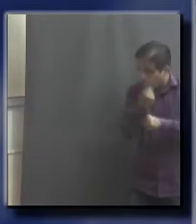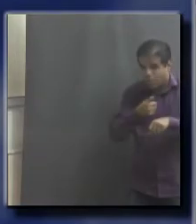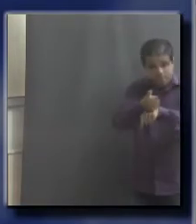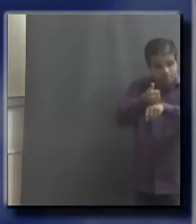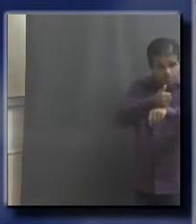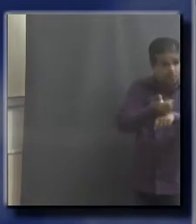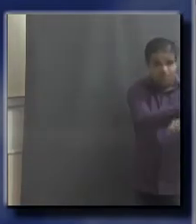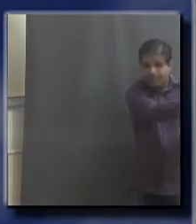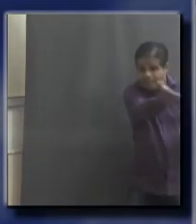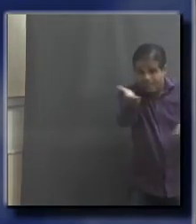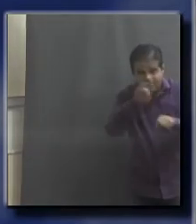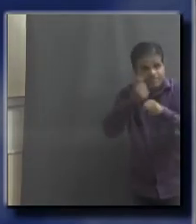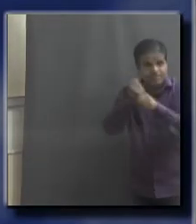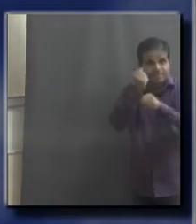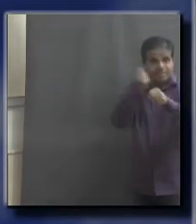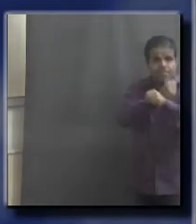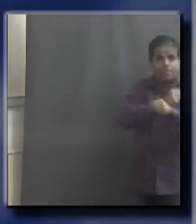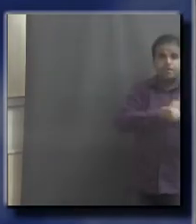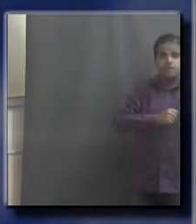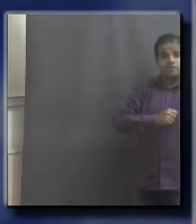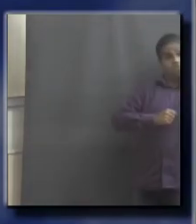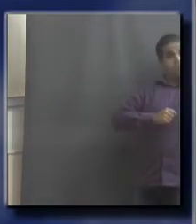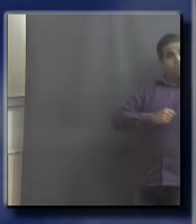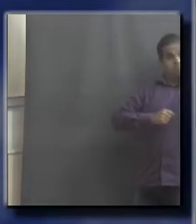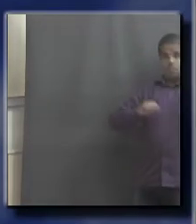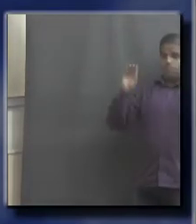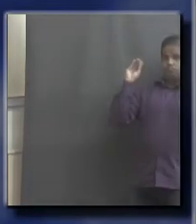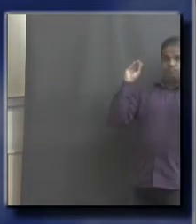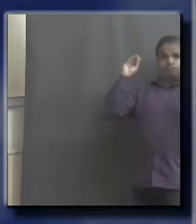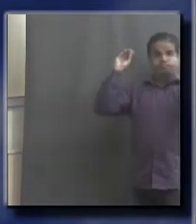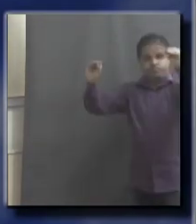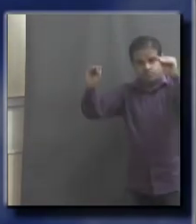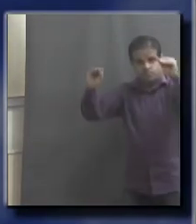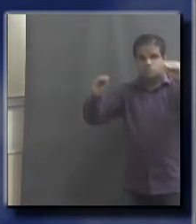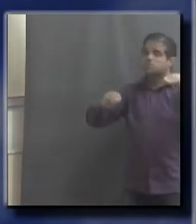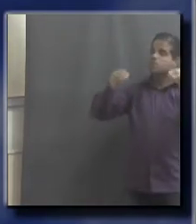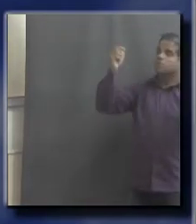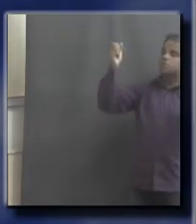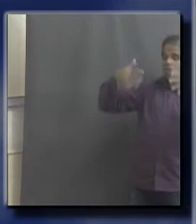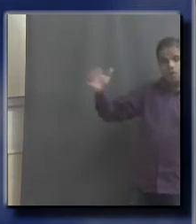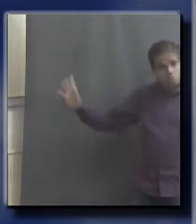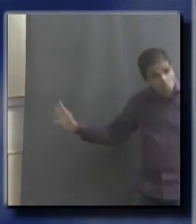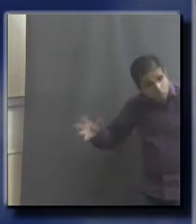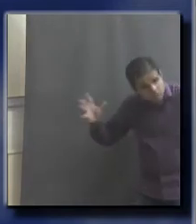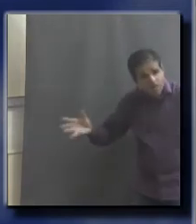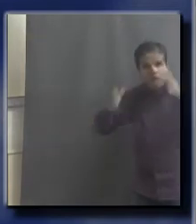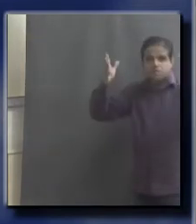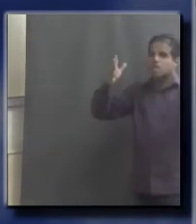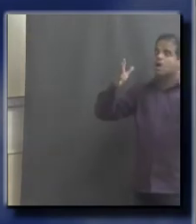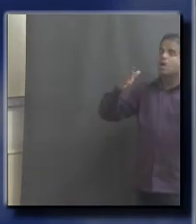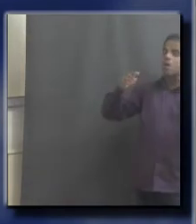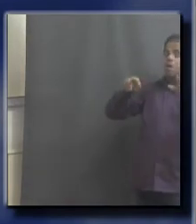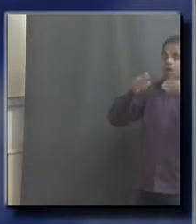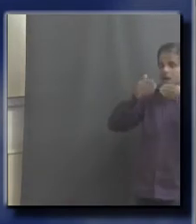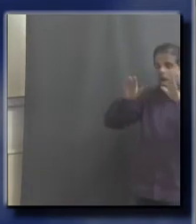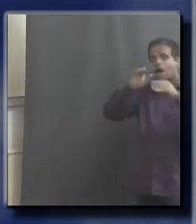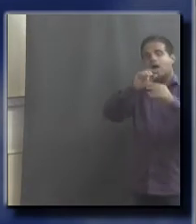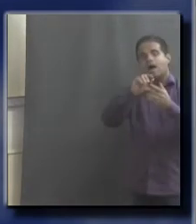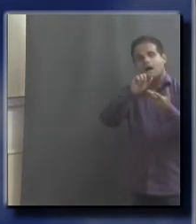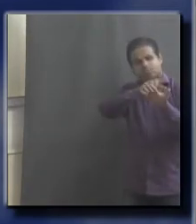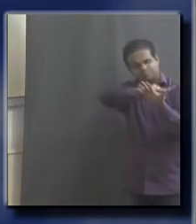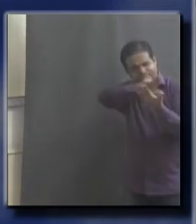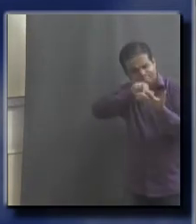profissão. Então, esse é o primeiro ponto, né? Aquilo que veio como motivação externa, e aí a ABEP, o CFP